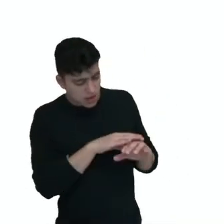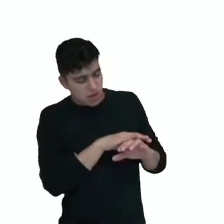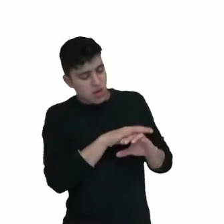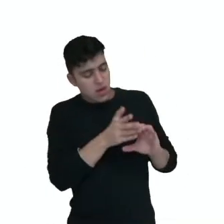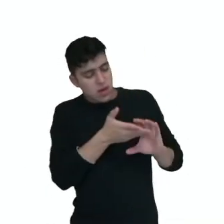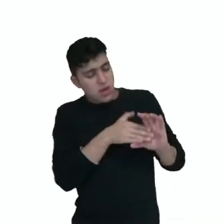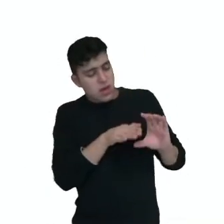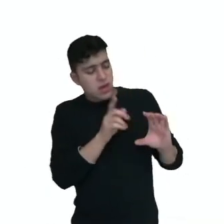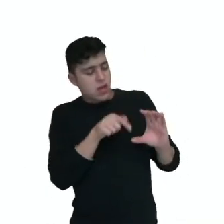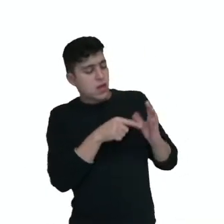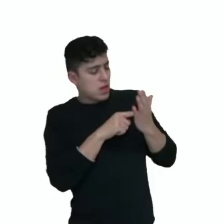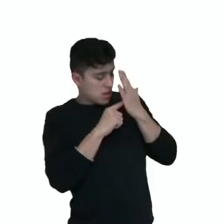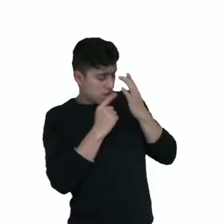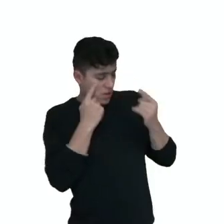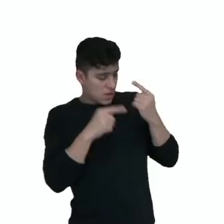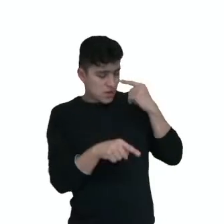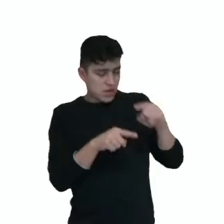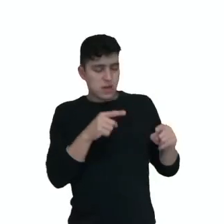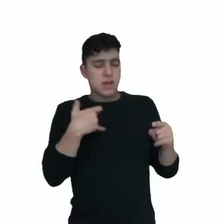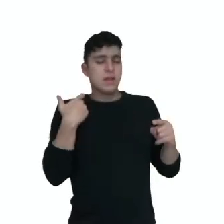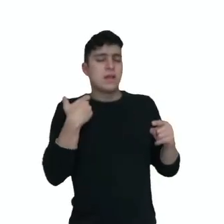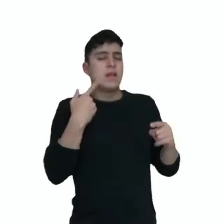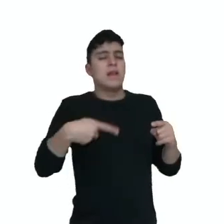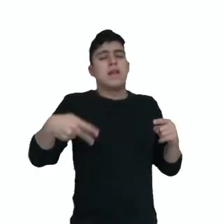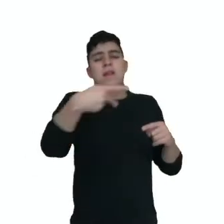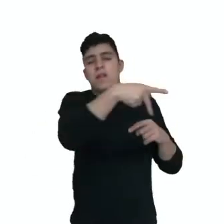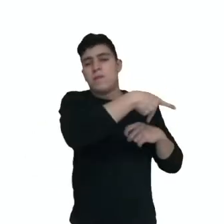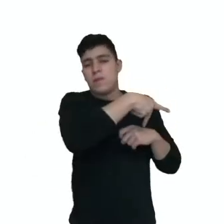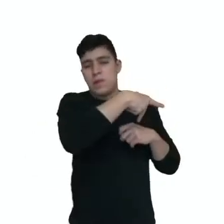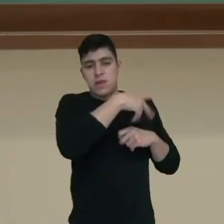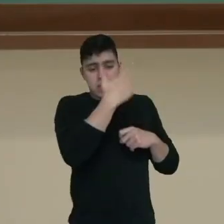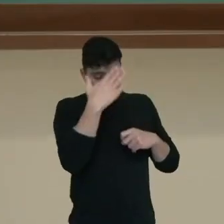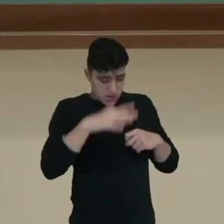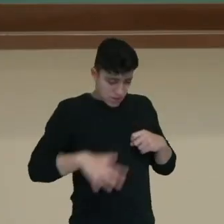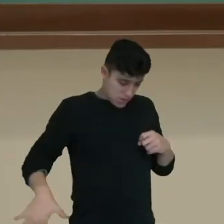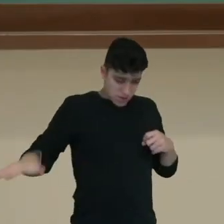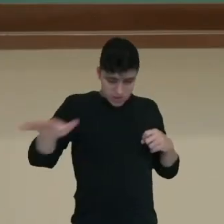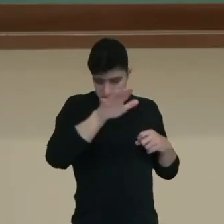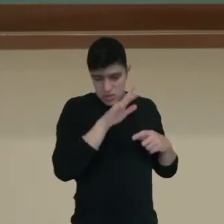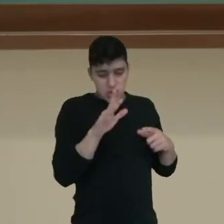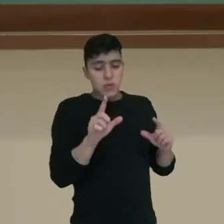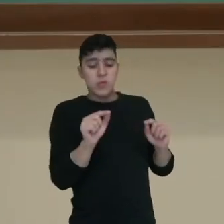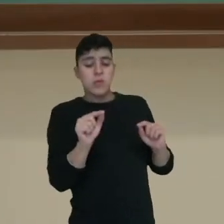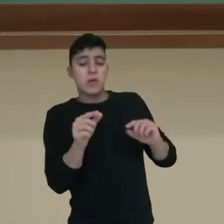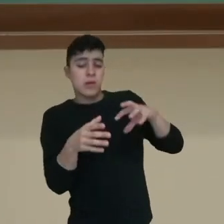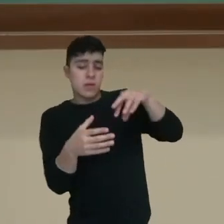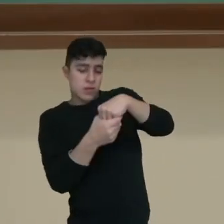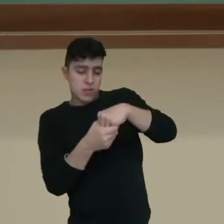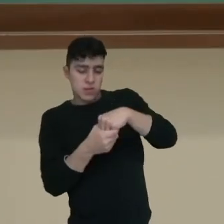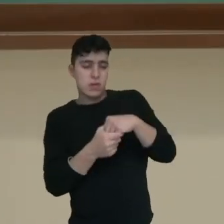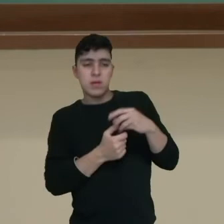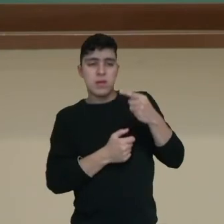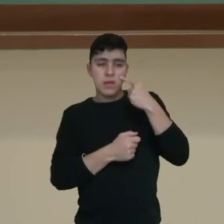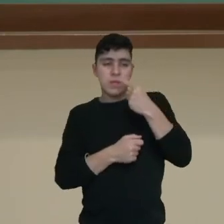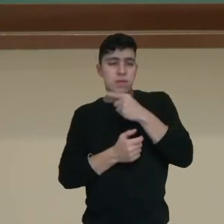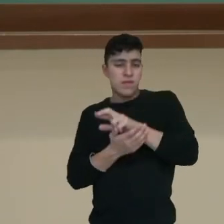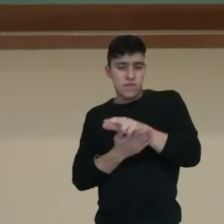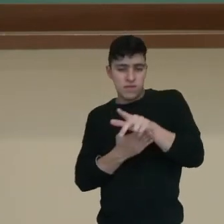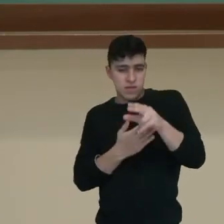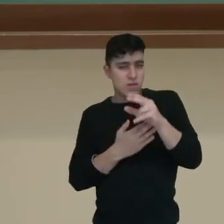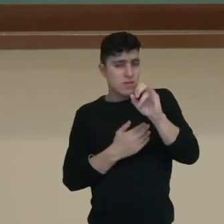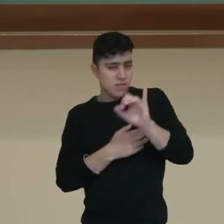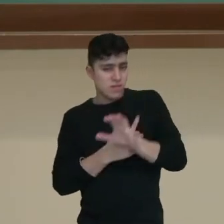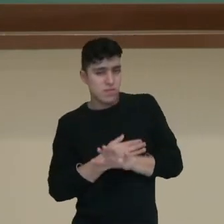elas possibilitam identificar a idade das rochas e reconhecer o ambiente ao qual pertenciam. Então aqui tem várias imagens, né, sobre